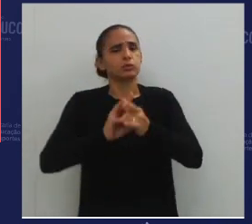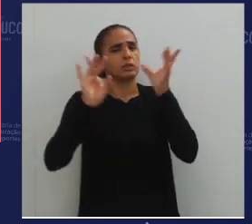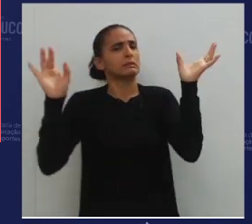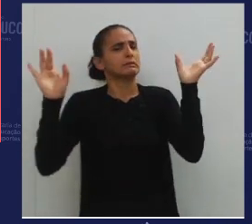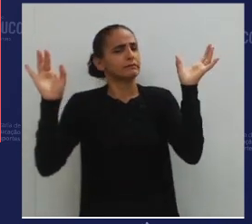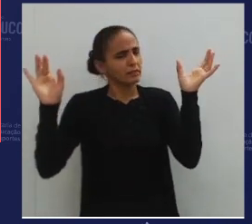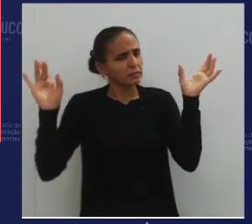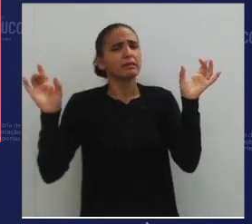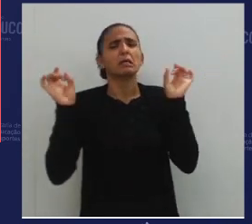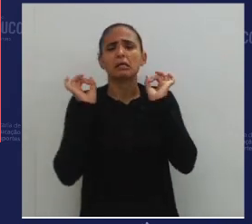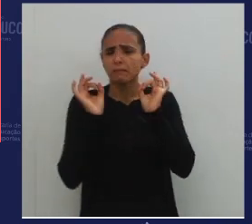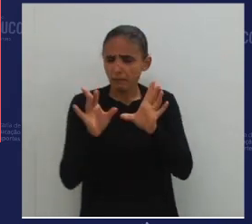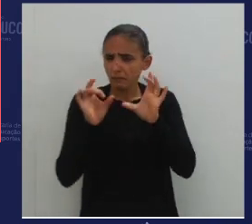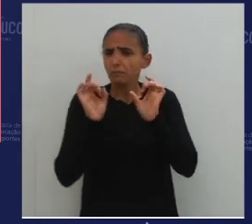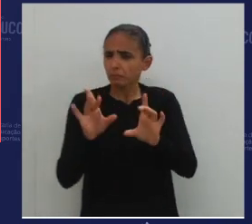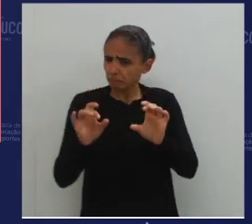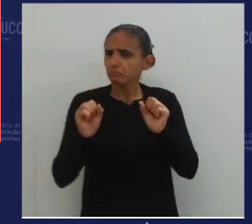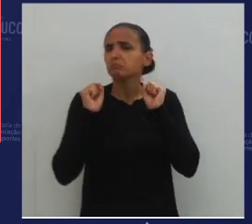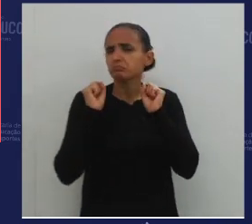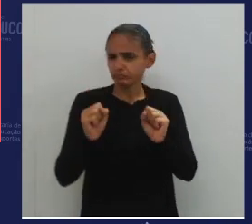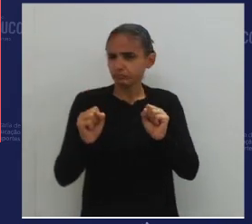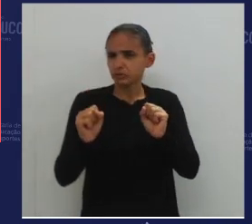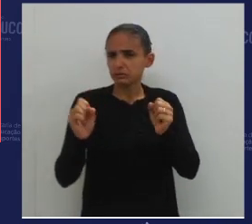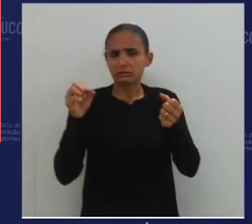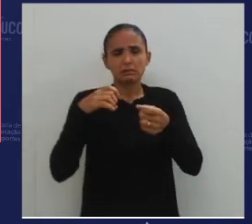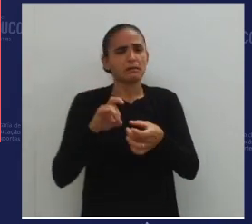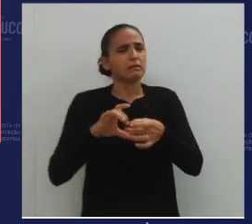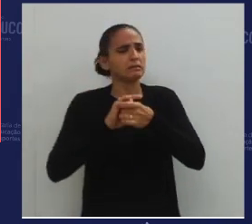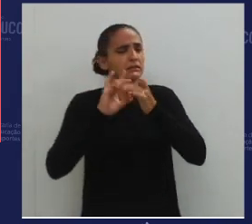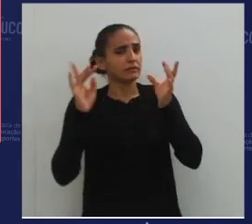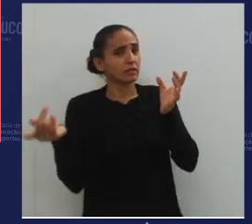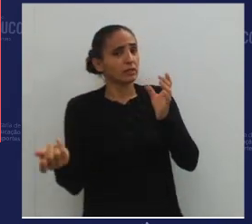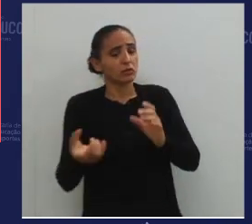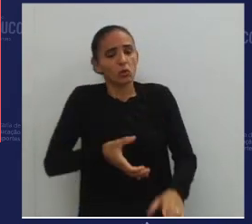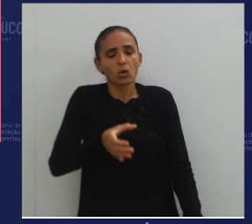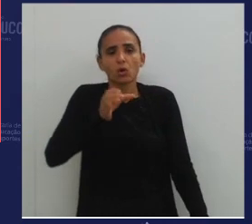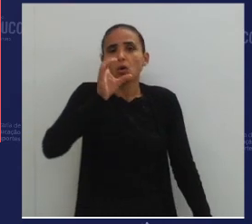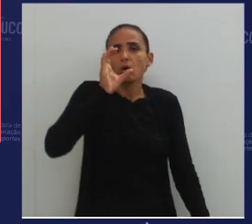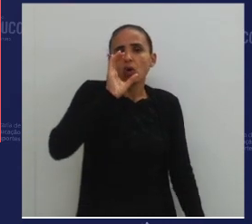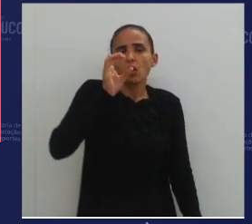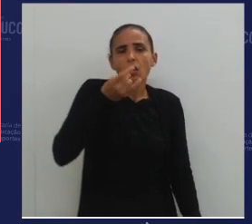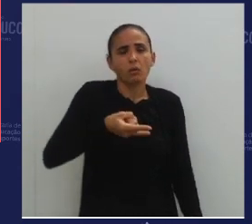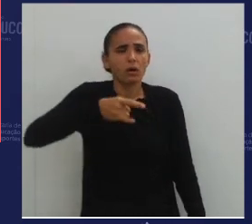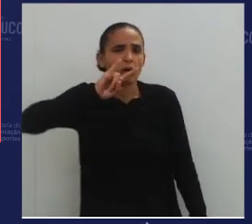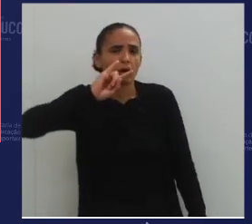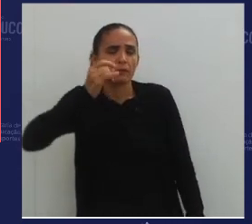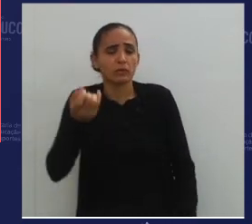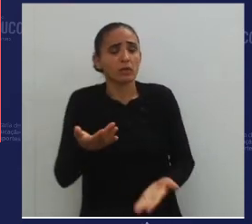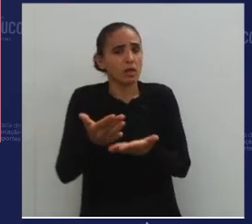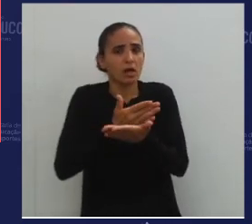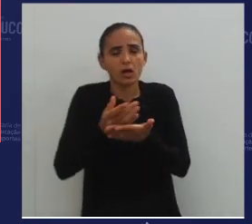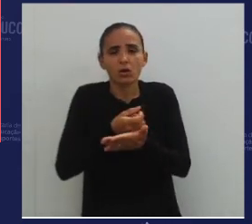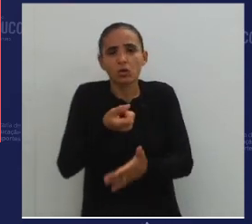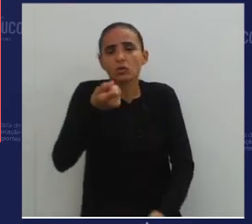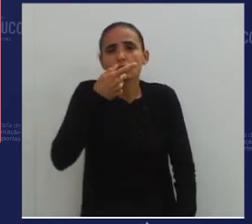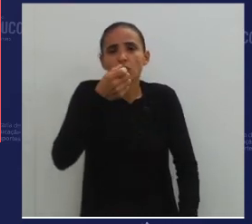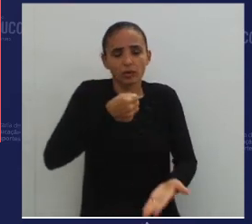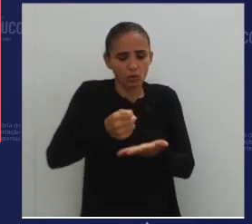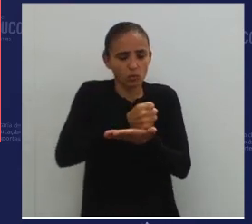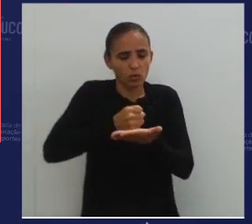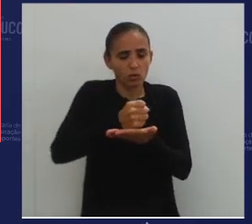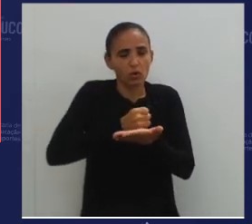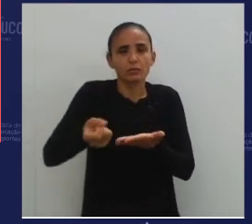o seu comércio ele é legal, Por exemplo, a bebida alcoólica, alguns comprimidos,